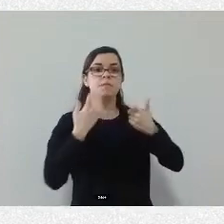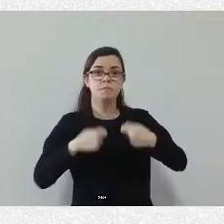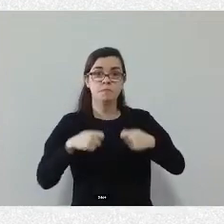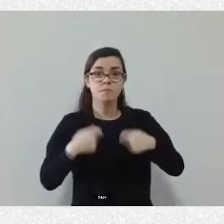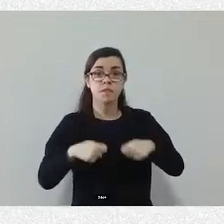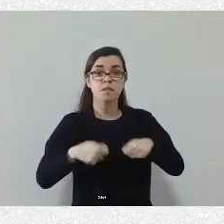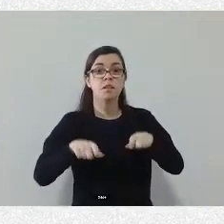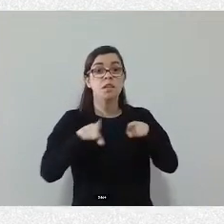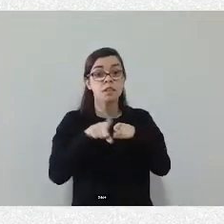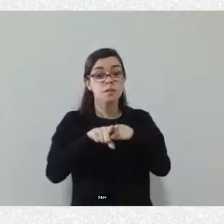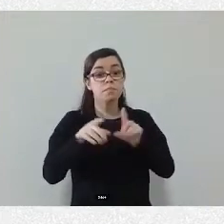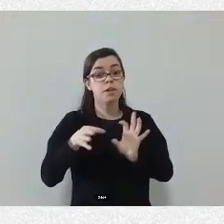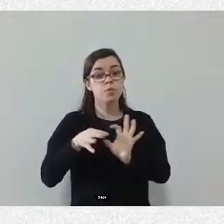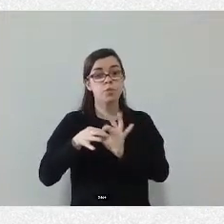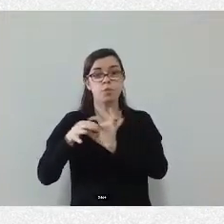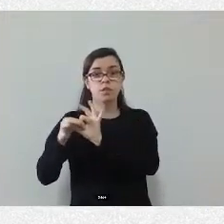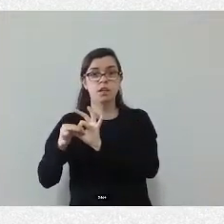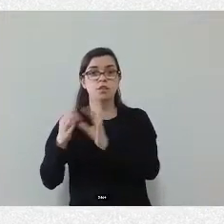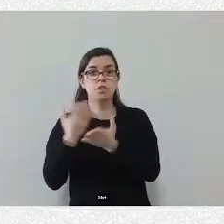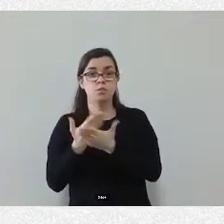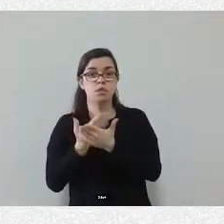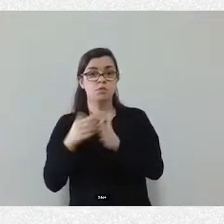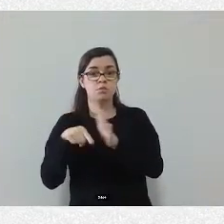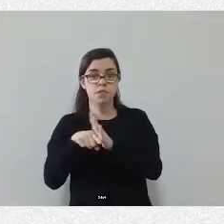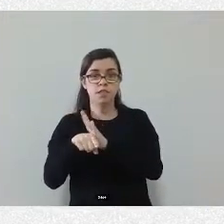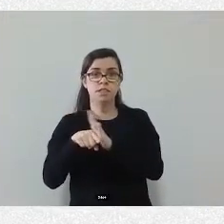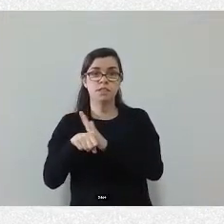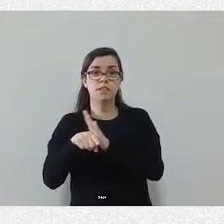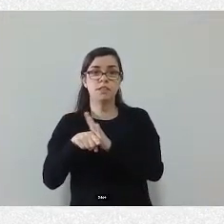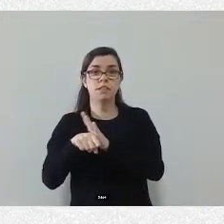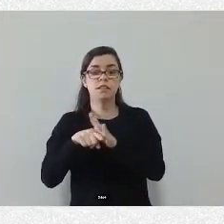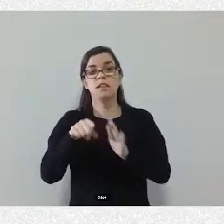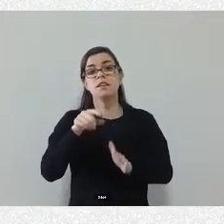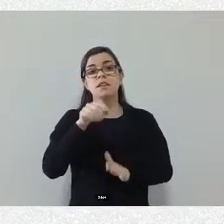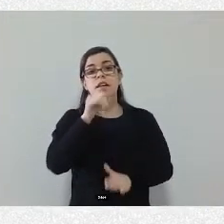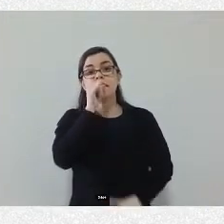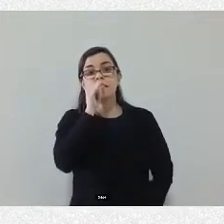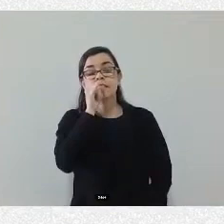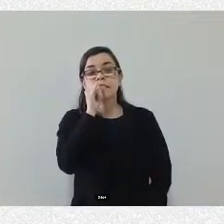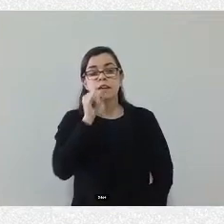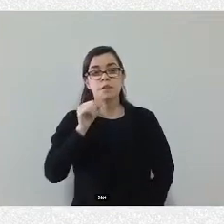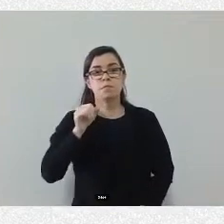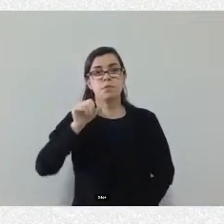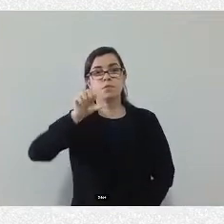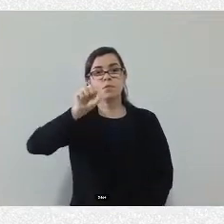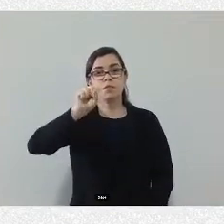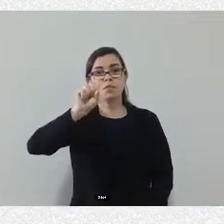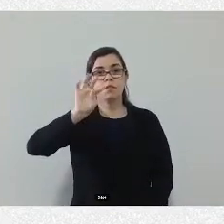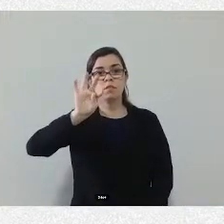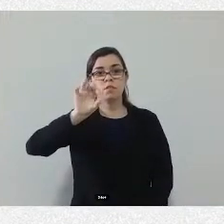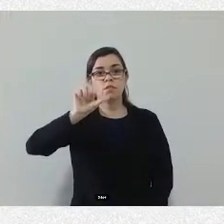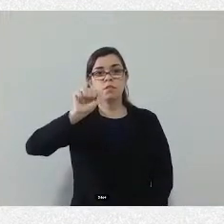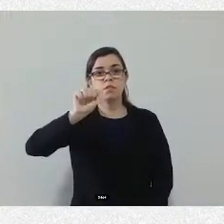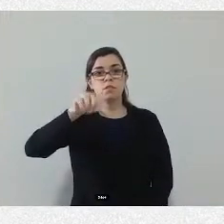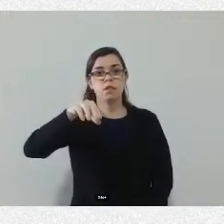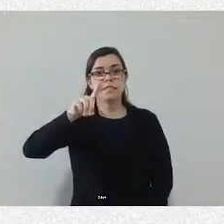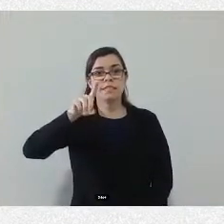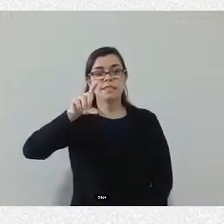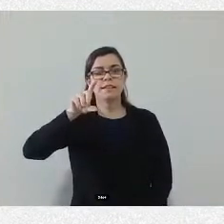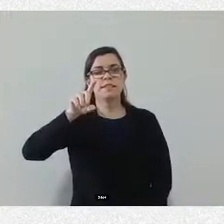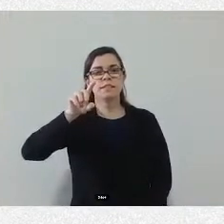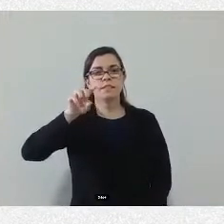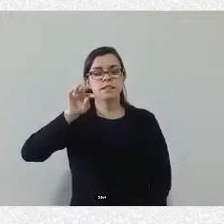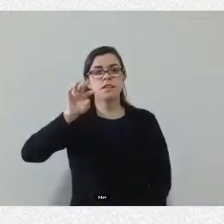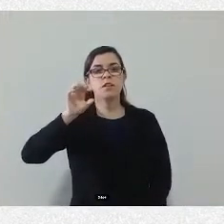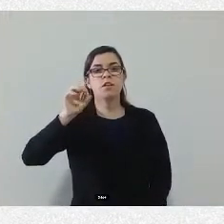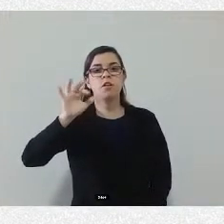muito próximos de um quadro ideal. Por exemplo, o standard of care, ele costuma ser um pouco diferente daquilo que nós observamos na